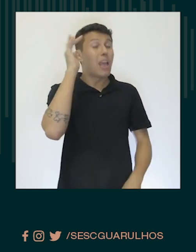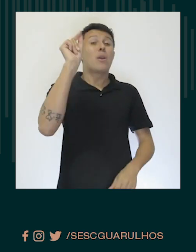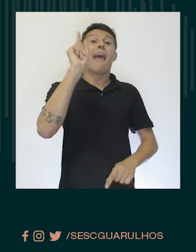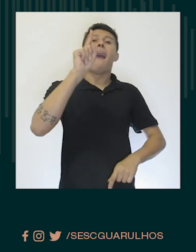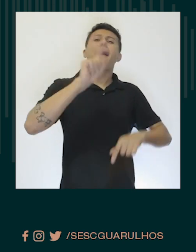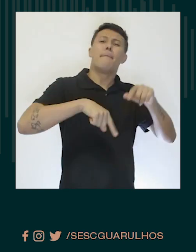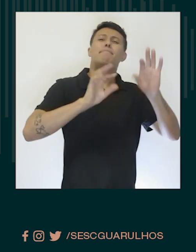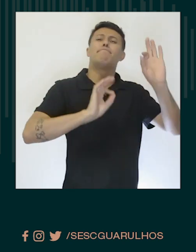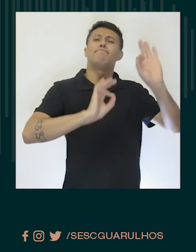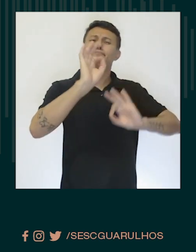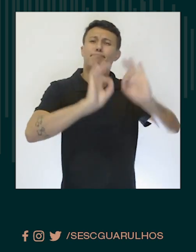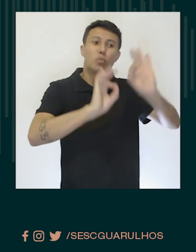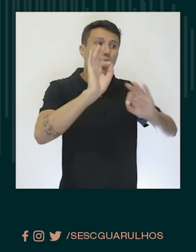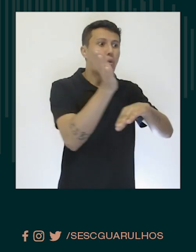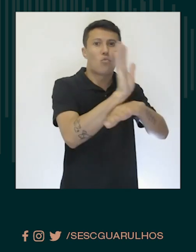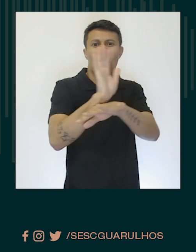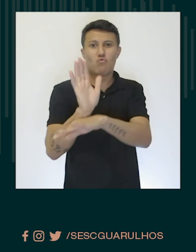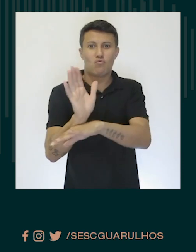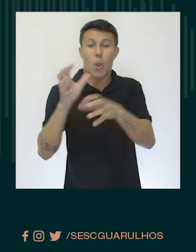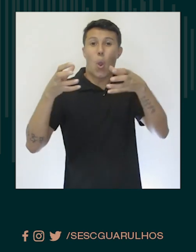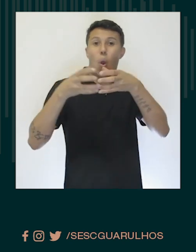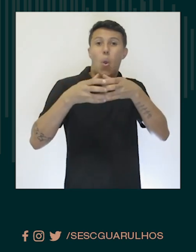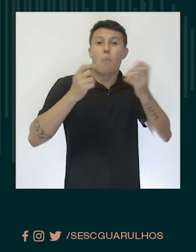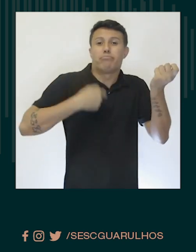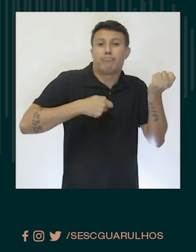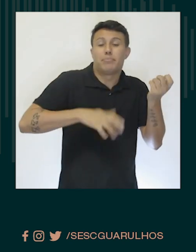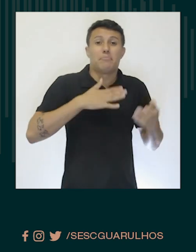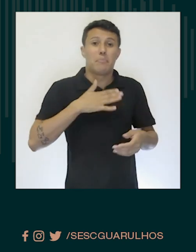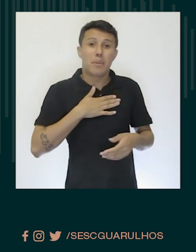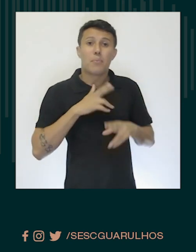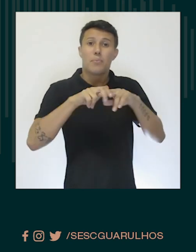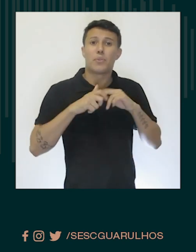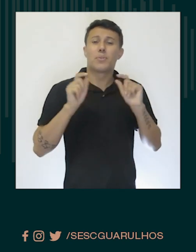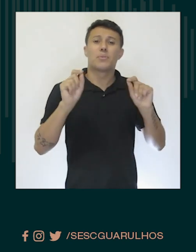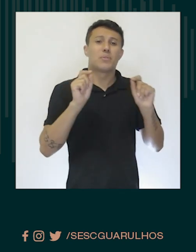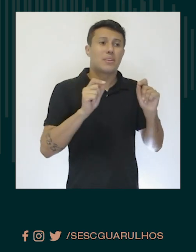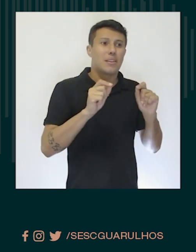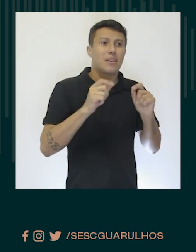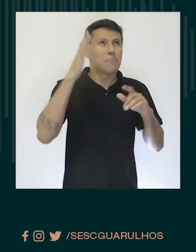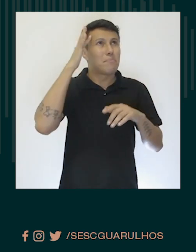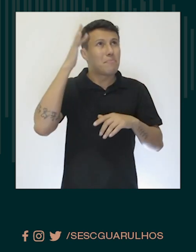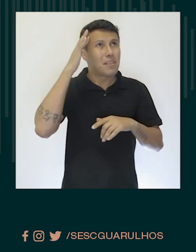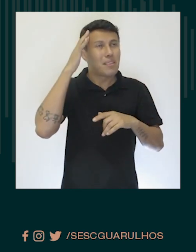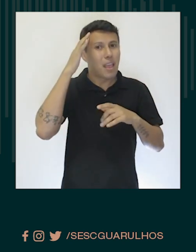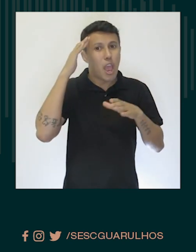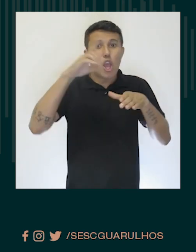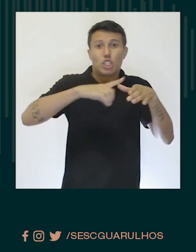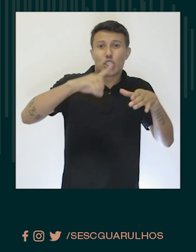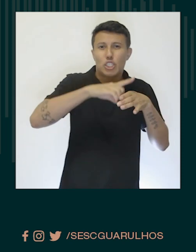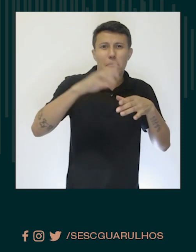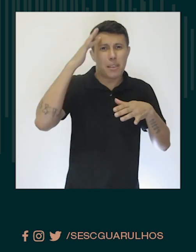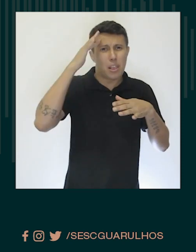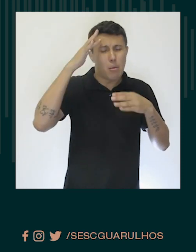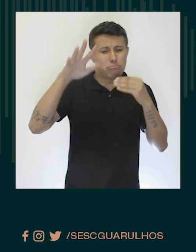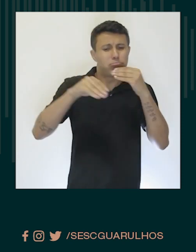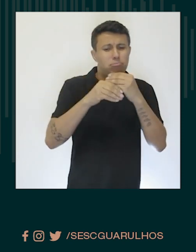minha banda. Por quê? Porque a gente queria fazer uma trilha sonora, a gente quer fazer um disco. A gente pensou, por que não uma trilha sonora? A gente